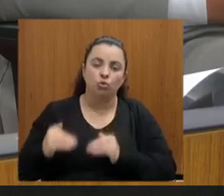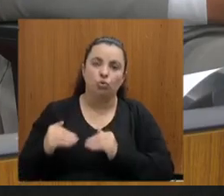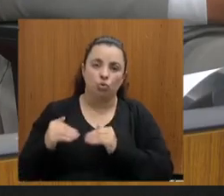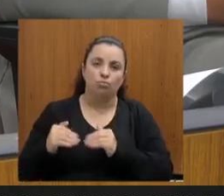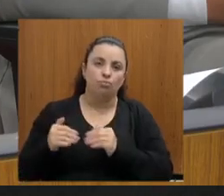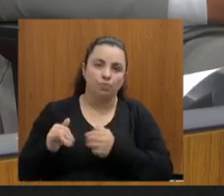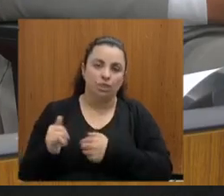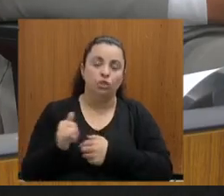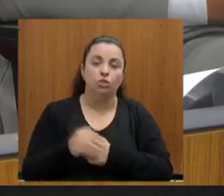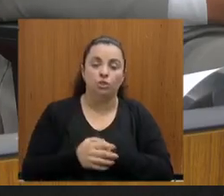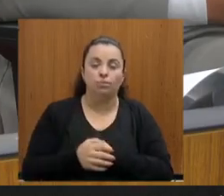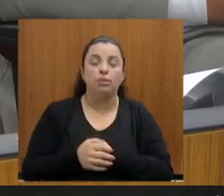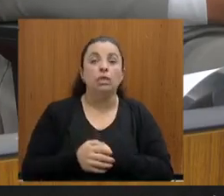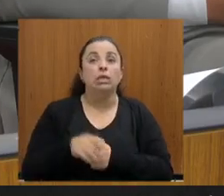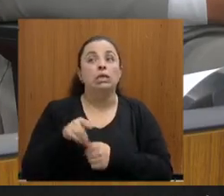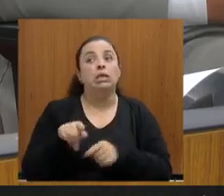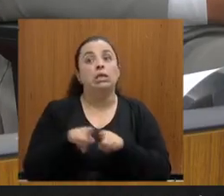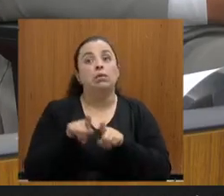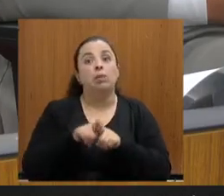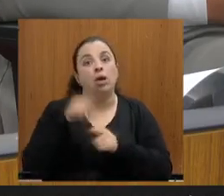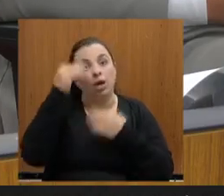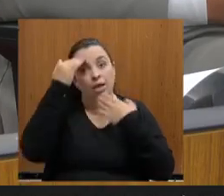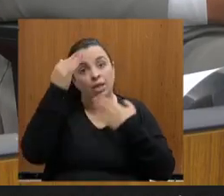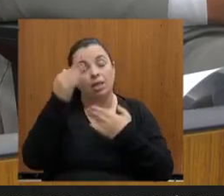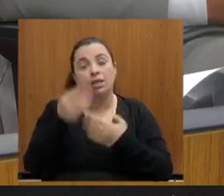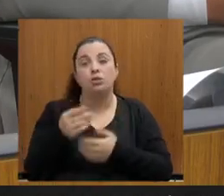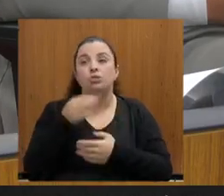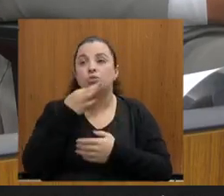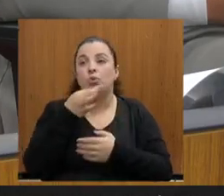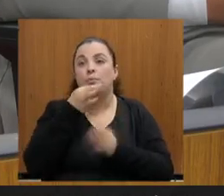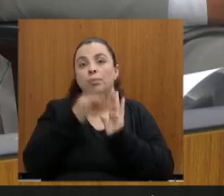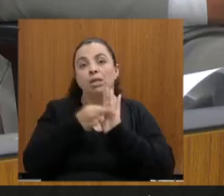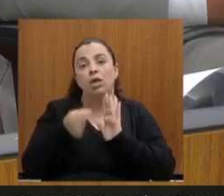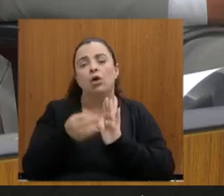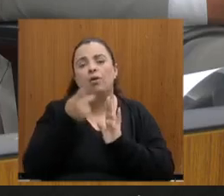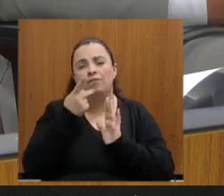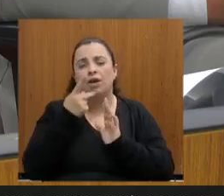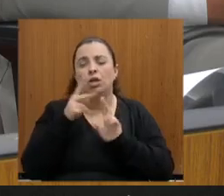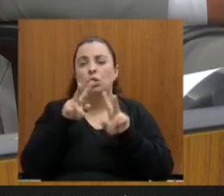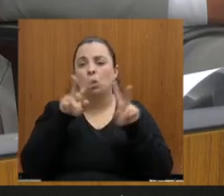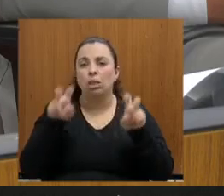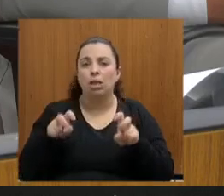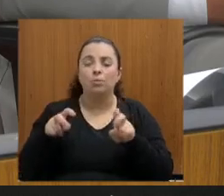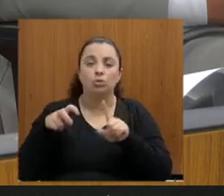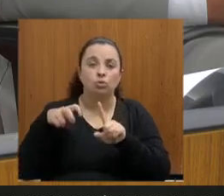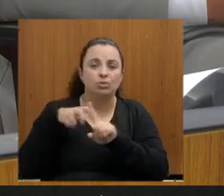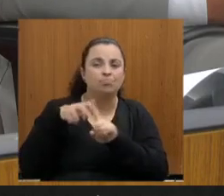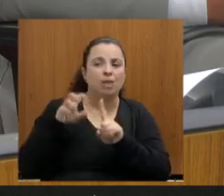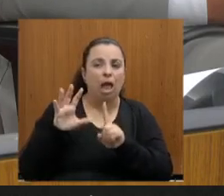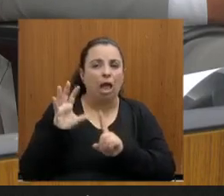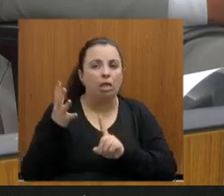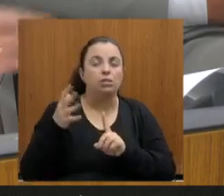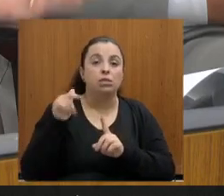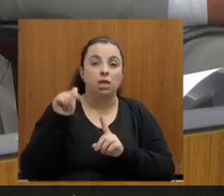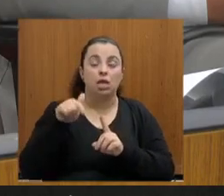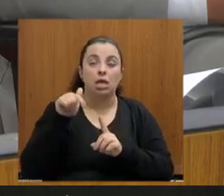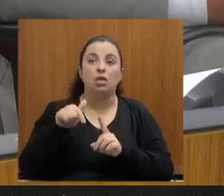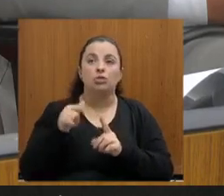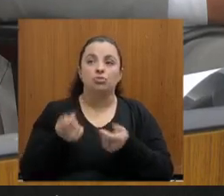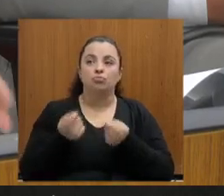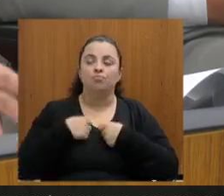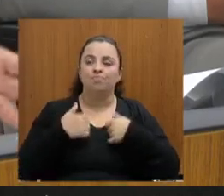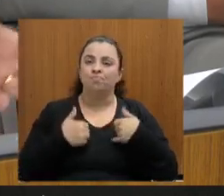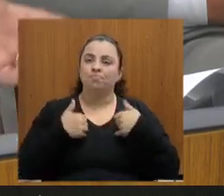Agradeço o tema dos acidentes e assim um tema que nos traz muito orgulho é esse esforço que a gente tem conseguido para